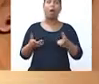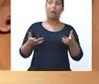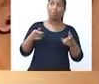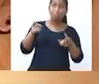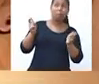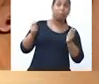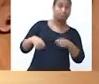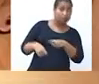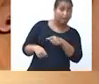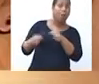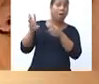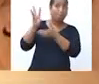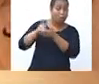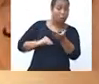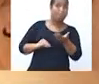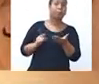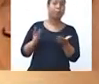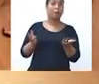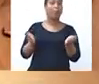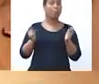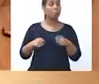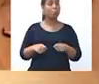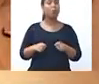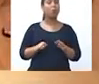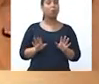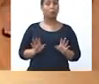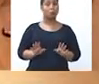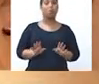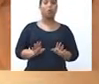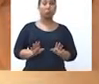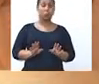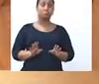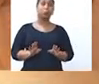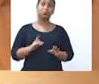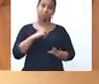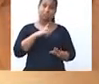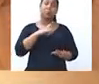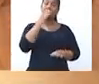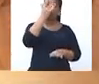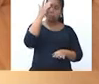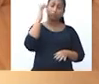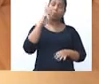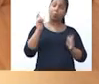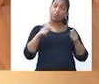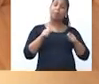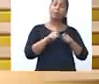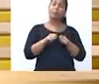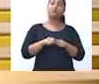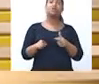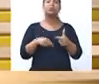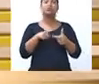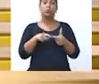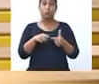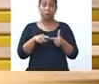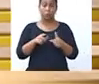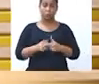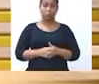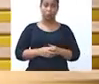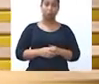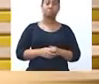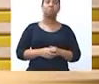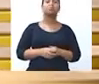posso. É possível. Não quer dizer que eu goste, mas tem gente aí, é legal fazer. Segunda coisa,